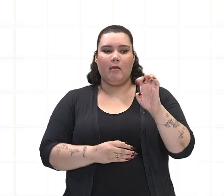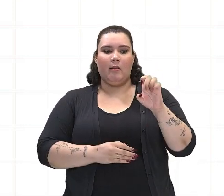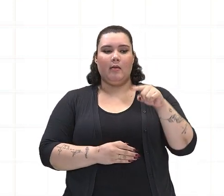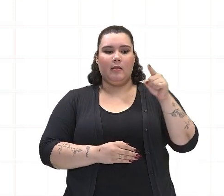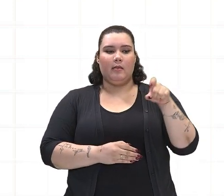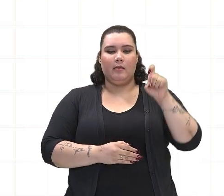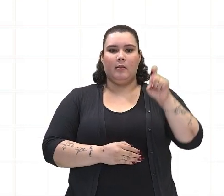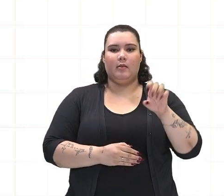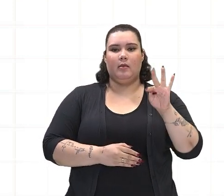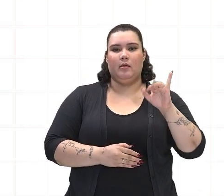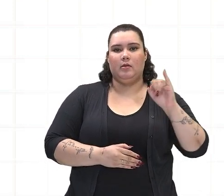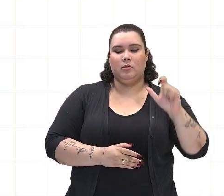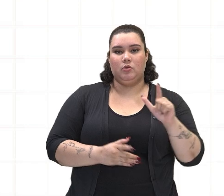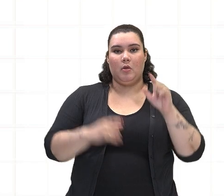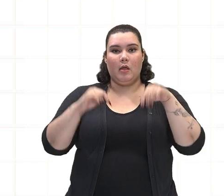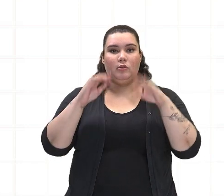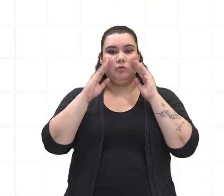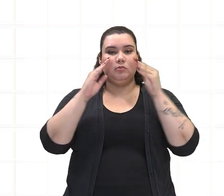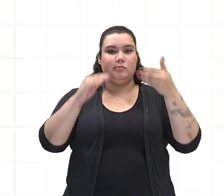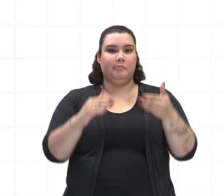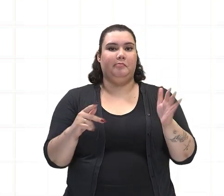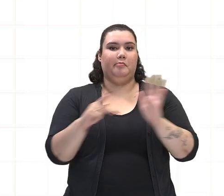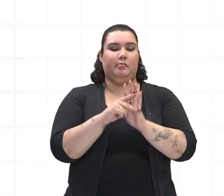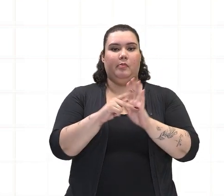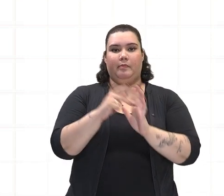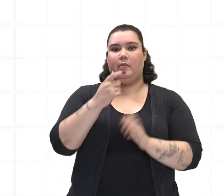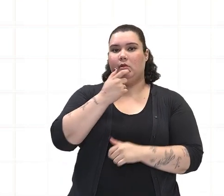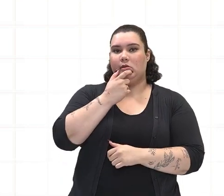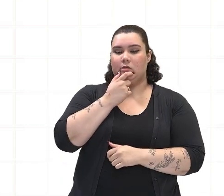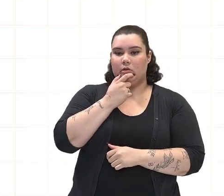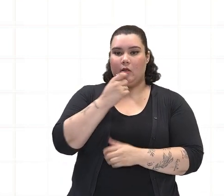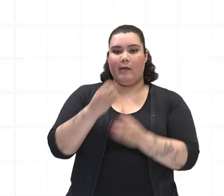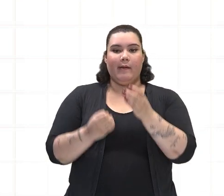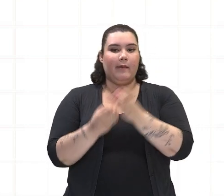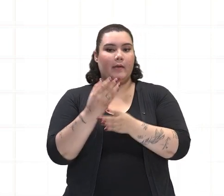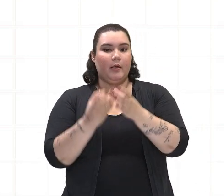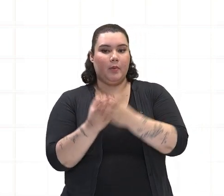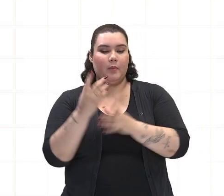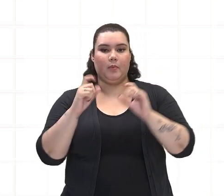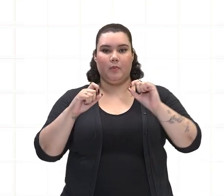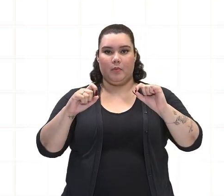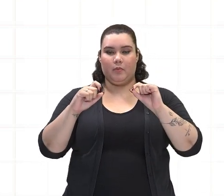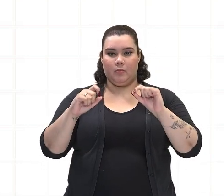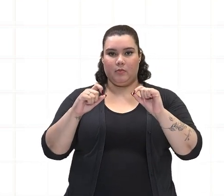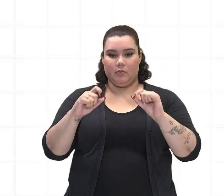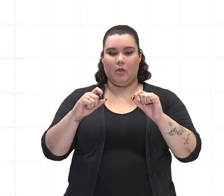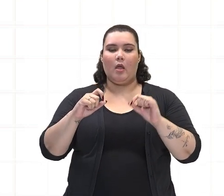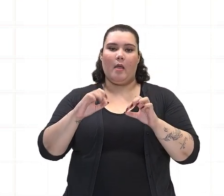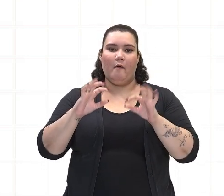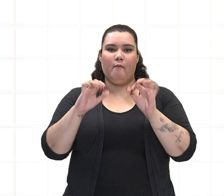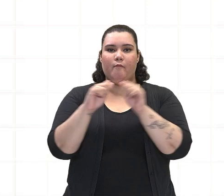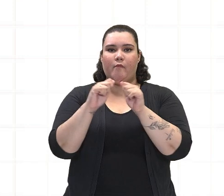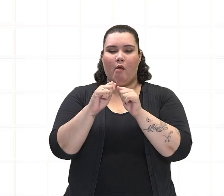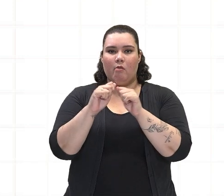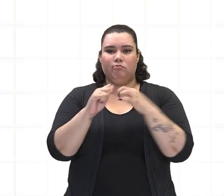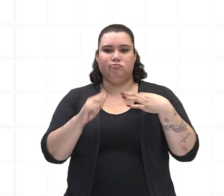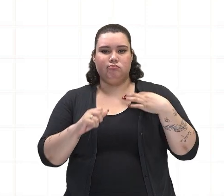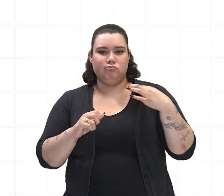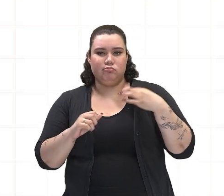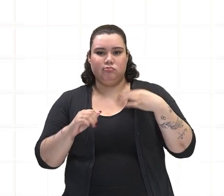a especialidade da Inglaterra, ou seja, a produção de tecidos, tudo